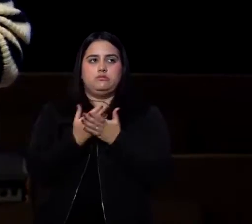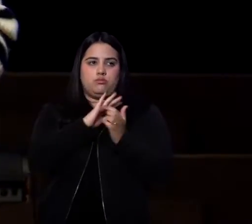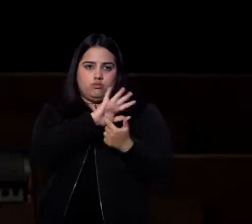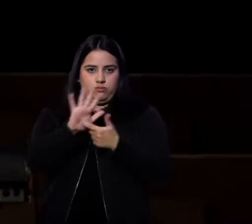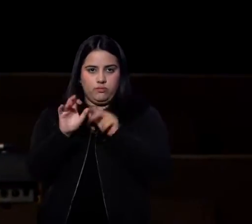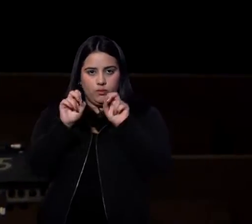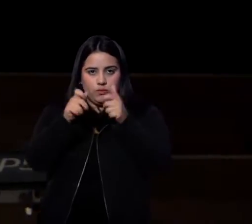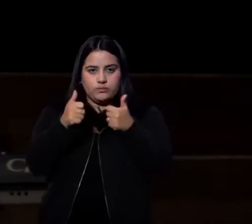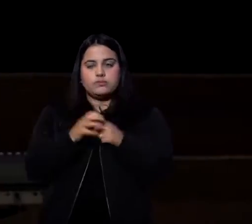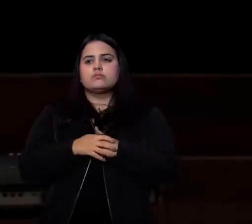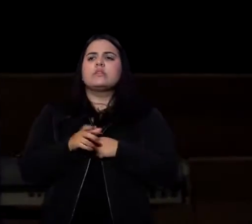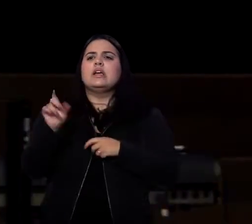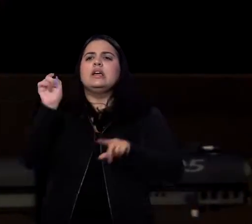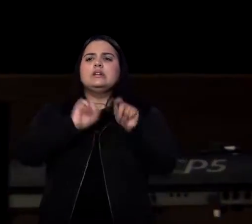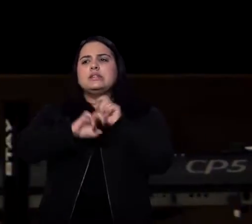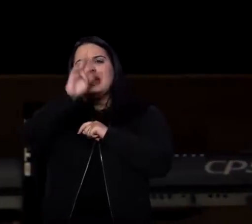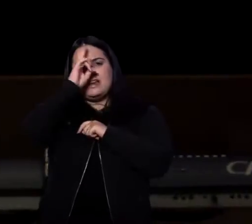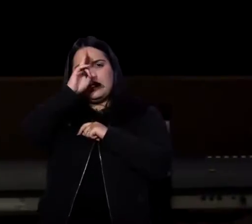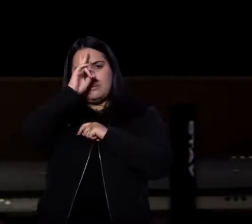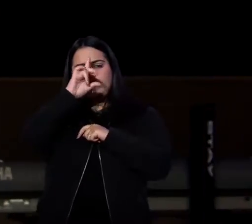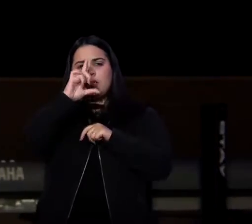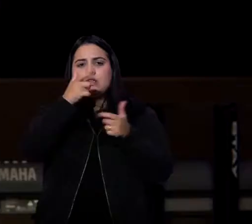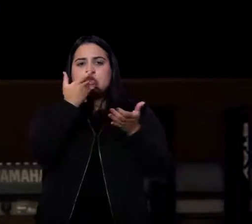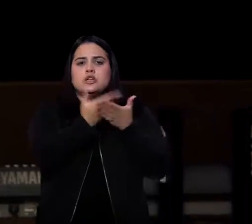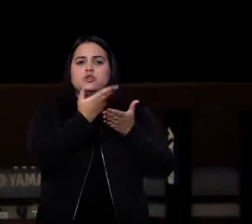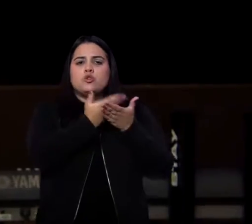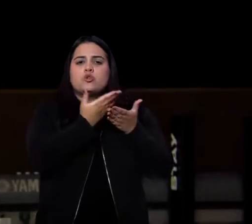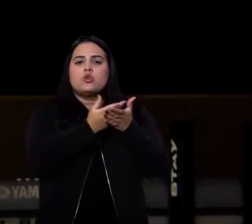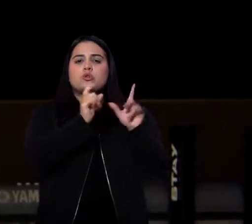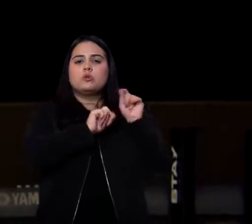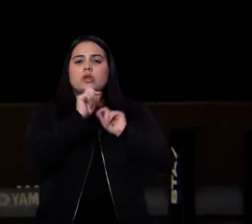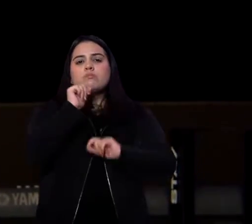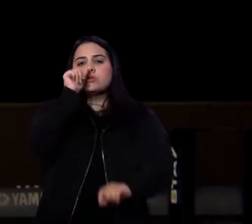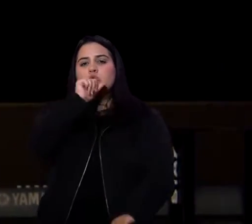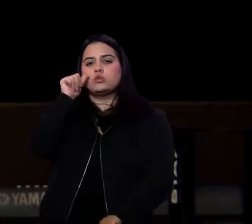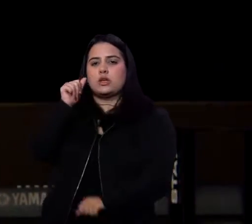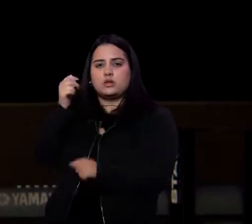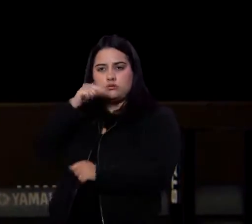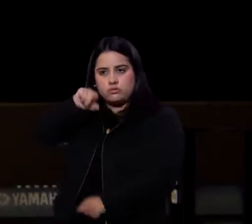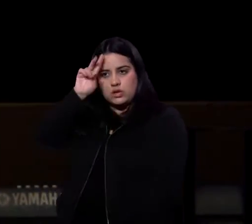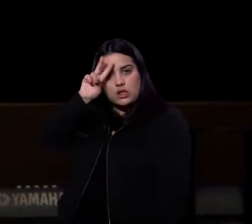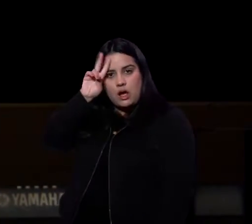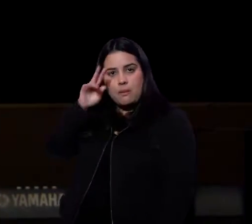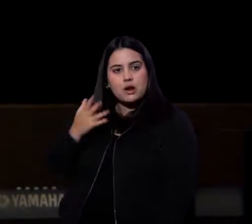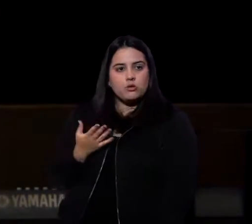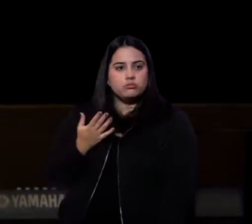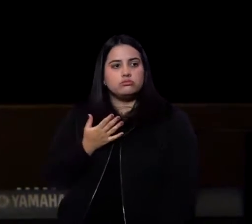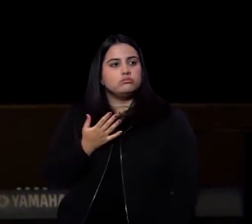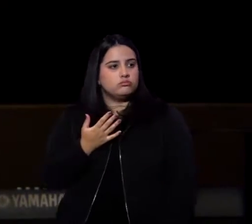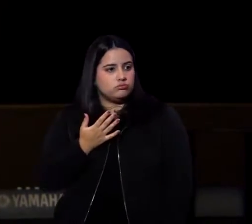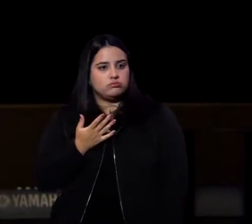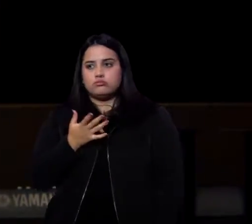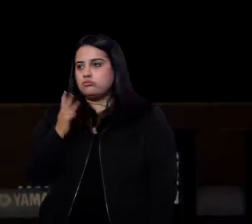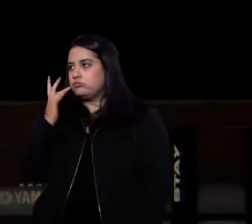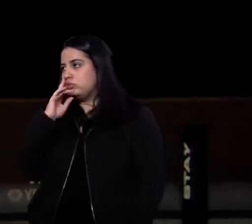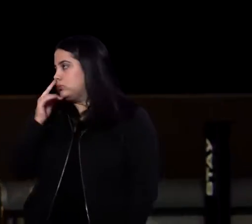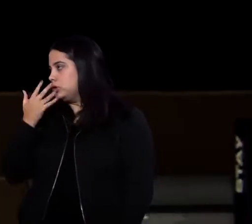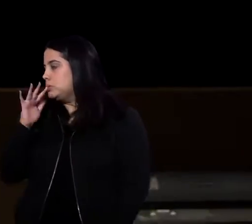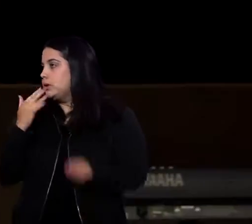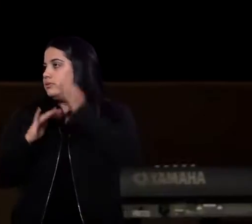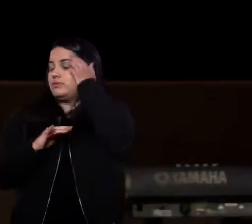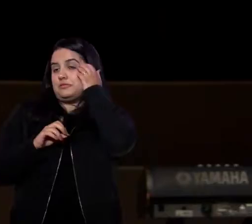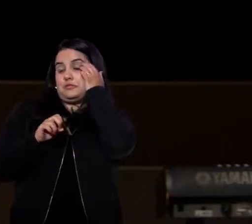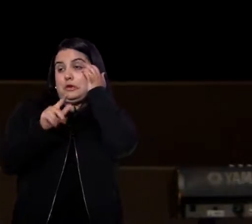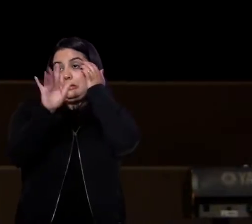tá? Quem lembra que esse ano a gente estudou bastante sobre consagração? Vocês lembram disso? Não lembram tanto?